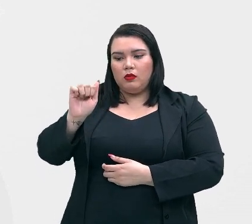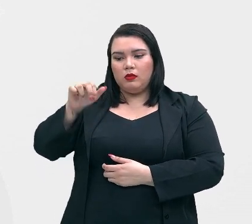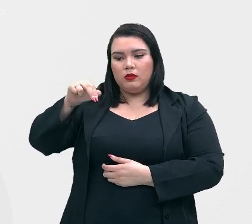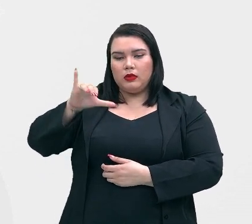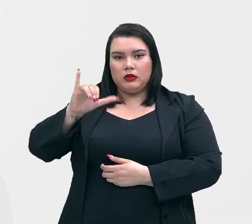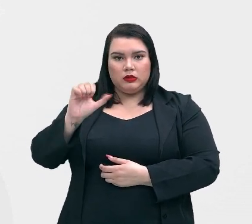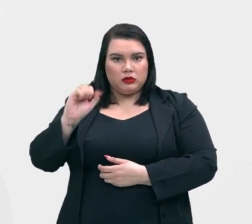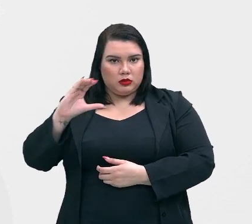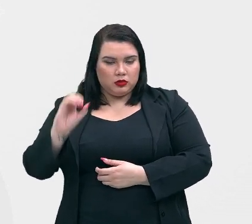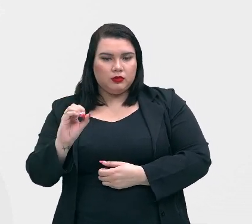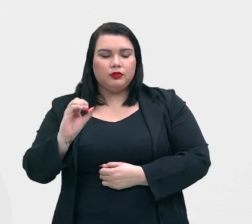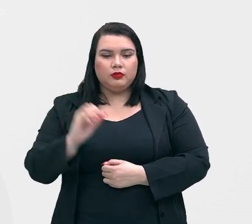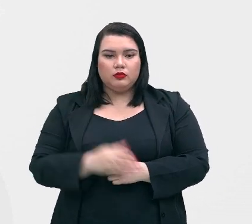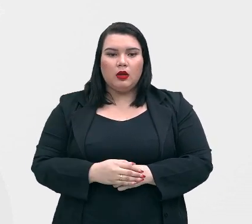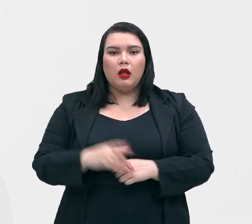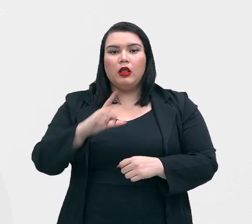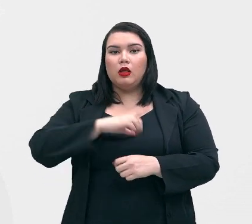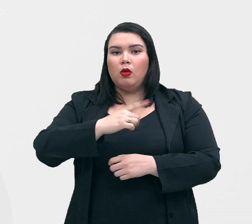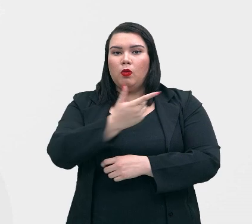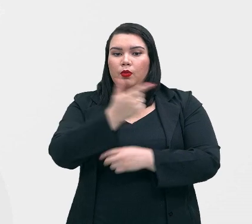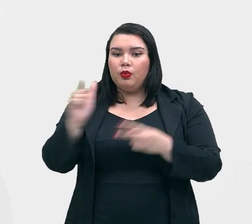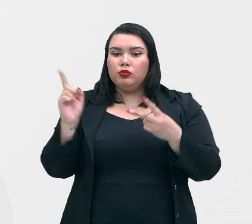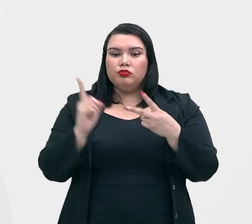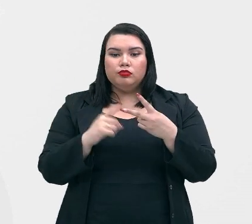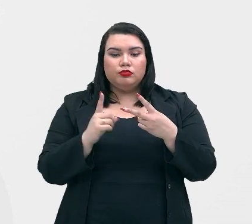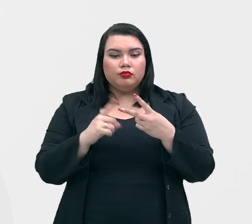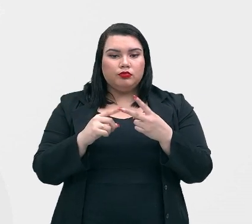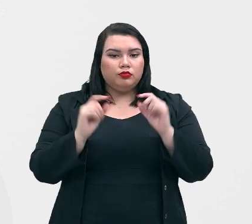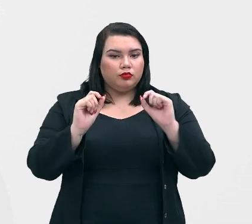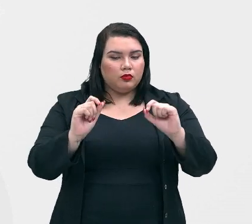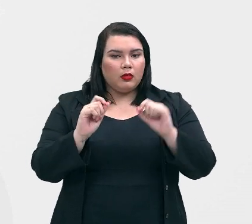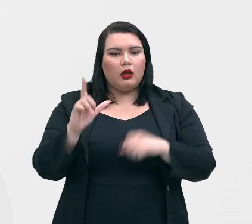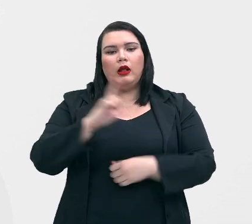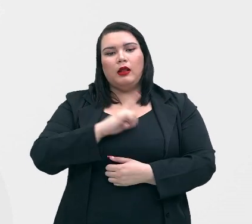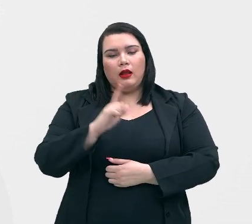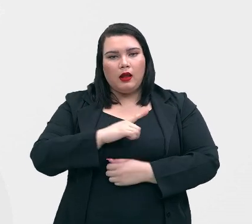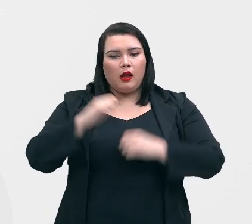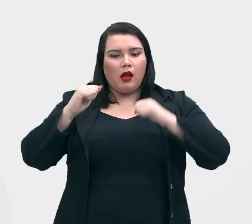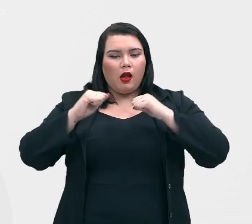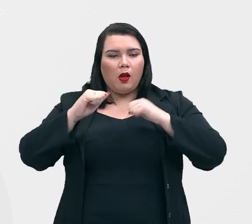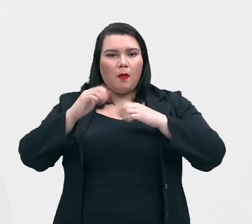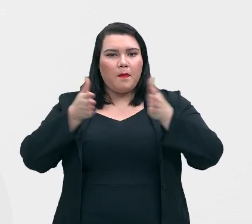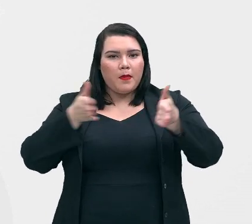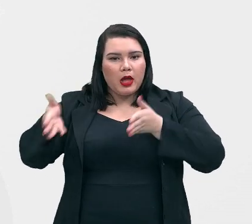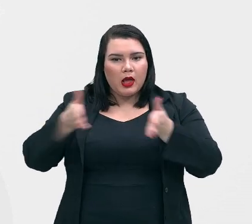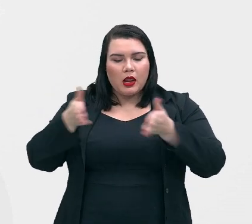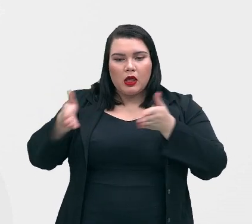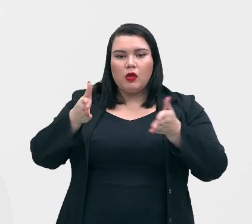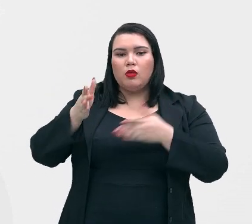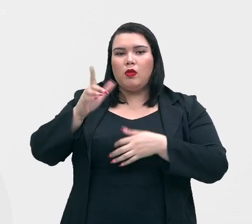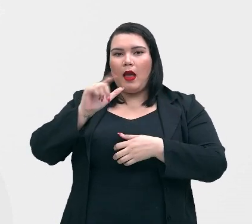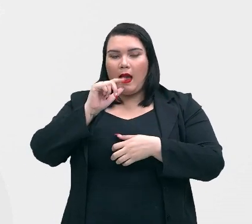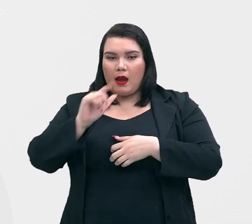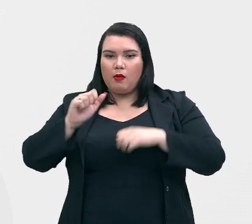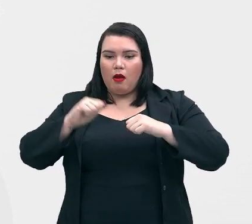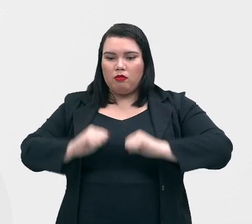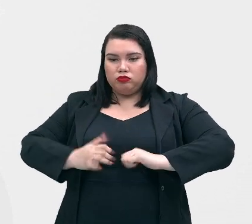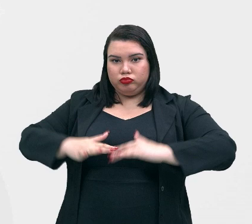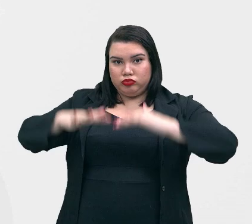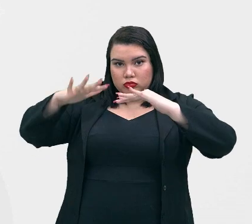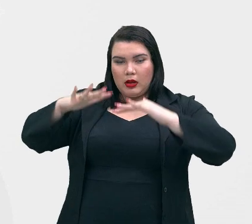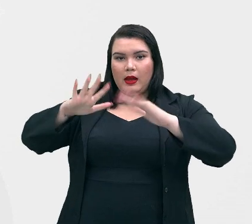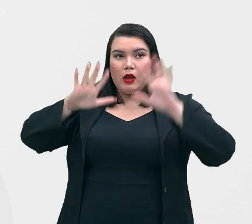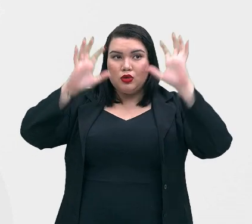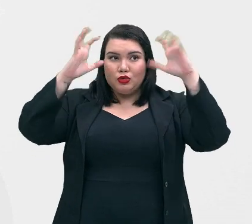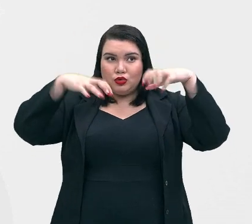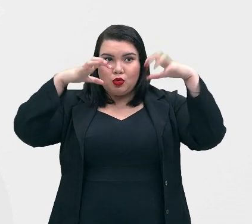que são aqueles que secam, principalmente aí na época de estiagem. Mas, professor, o que é estiagem? É quando diminui a quantidade de chuvas,